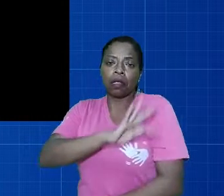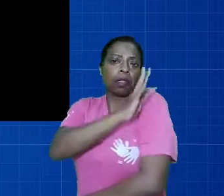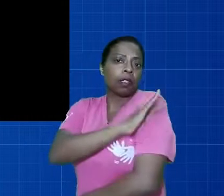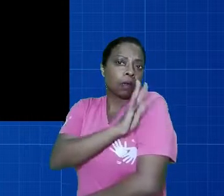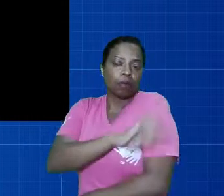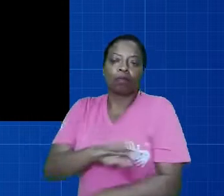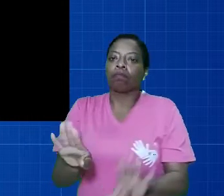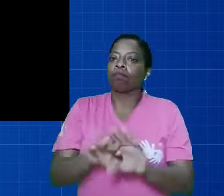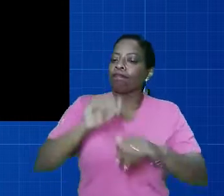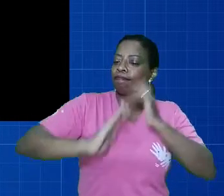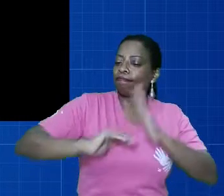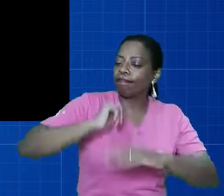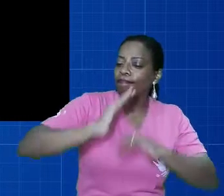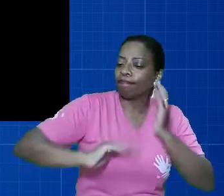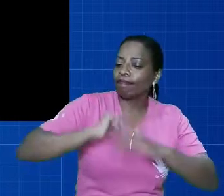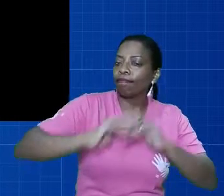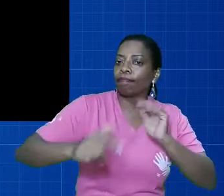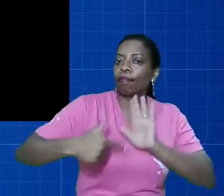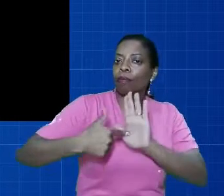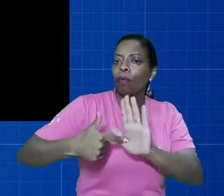liceus de ensino,